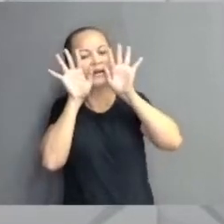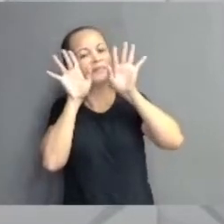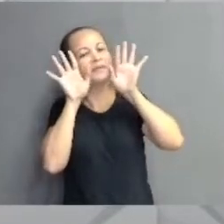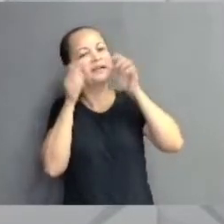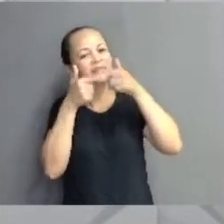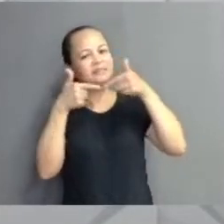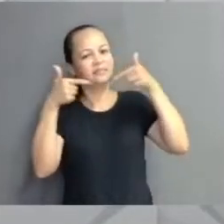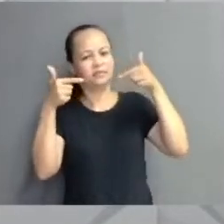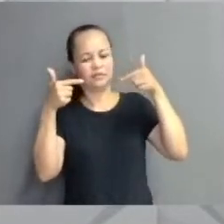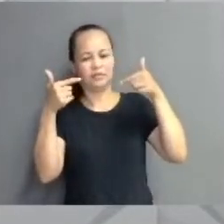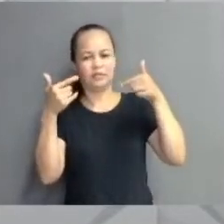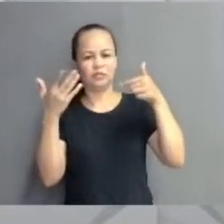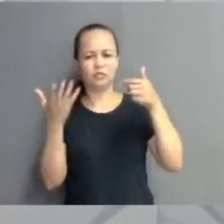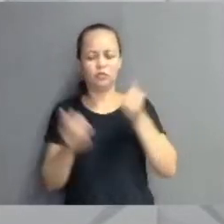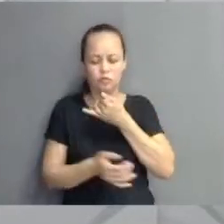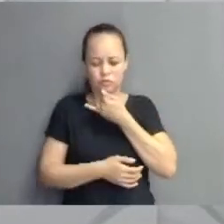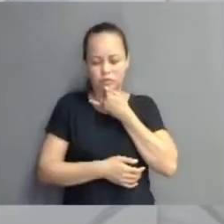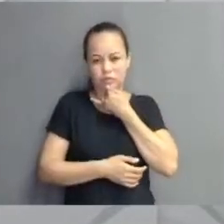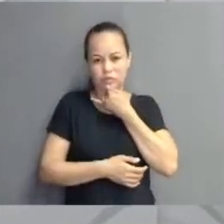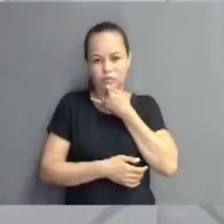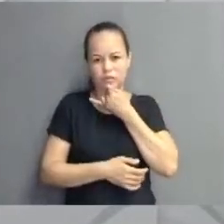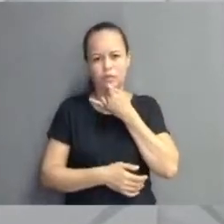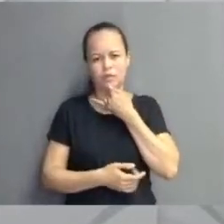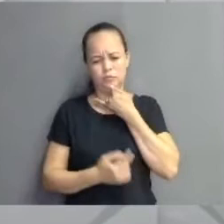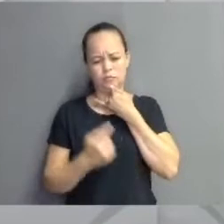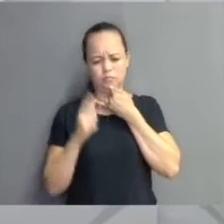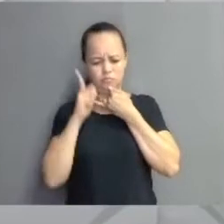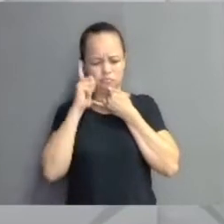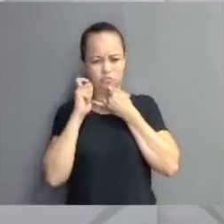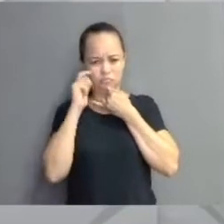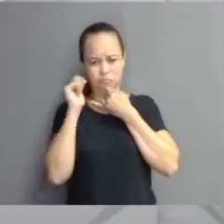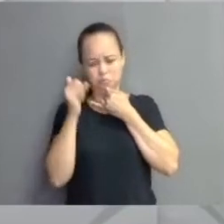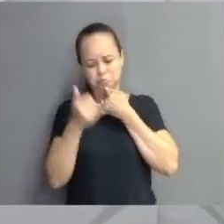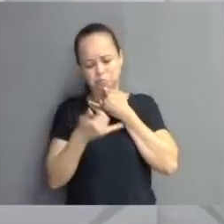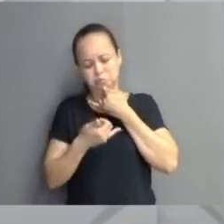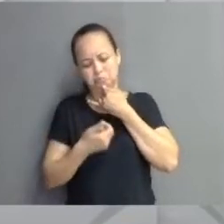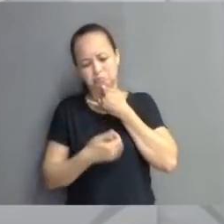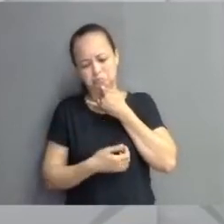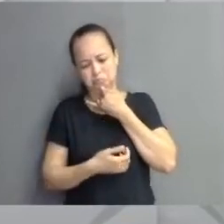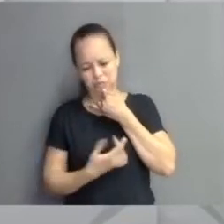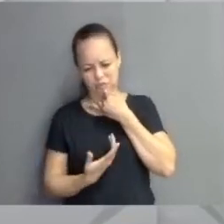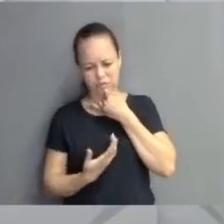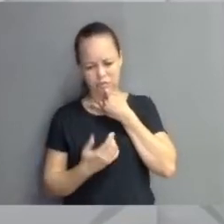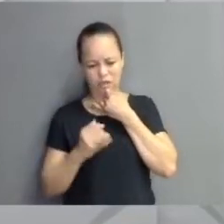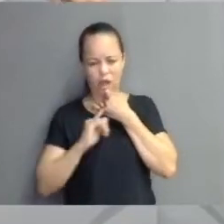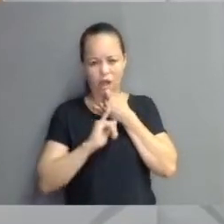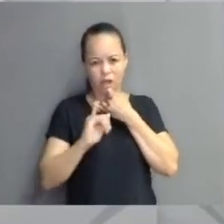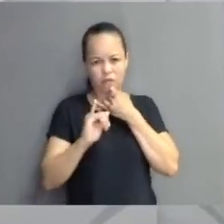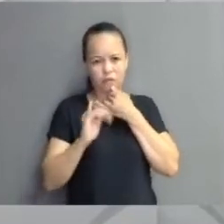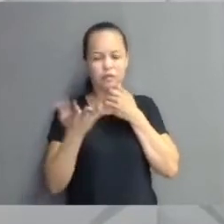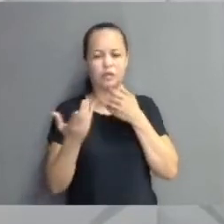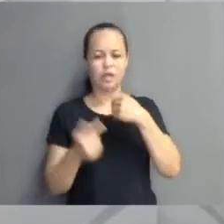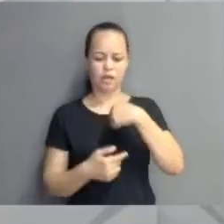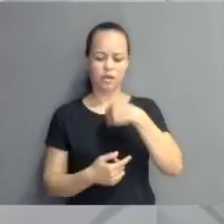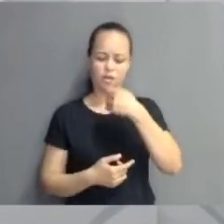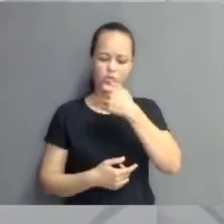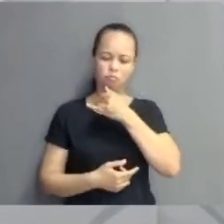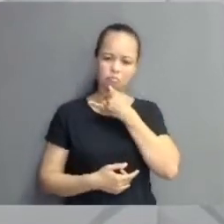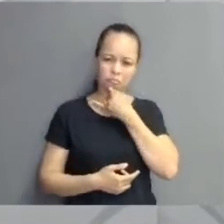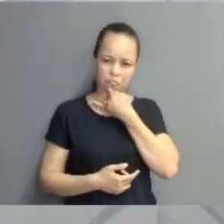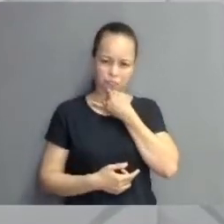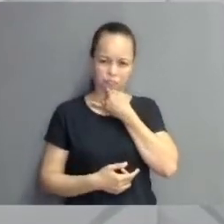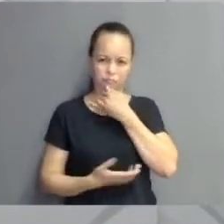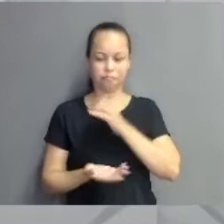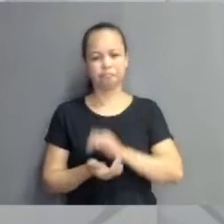eu não preciso dizer que estou triste a minha expressão de tristeza vai dizer para você que eu estou triste